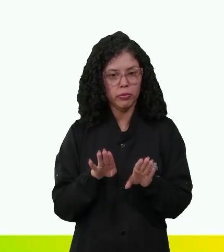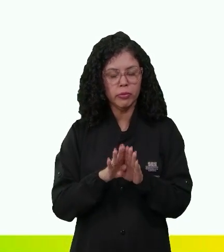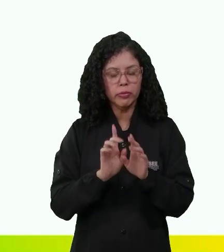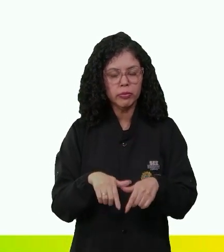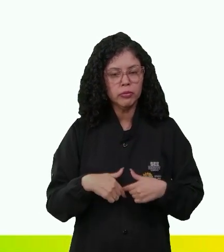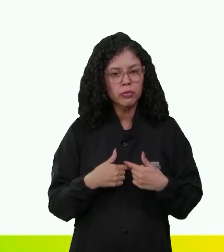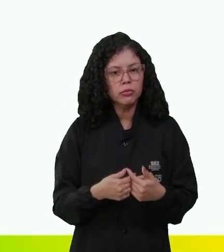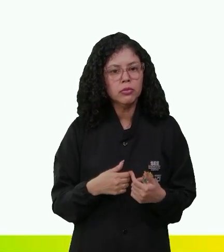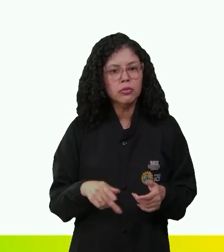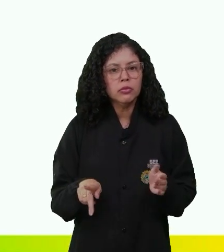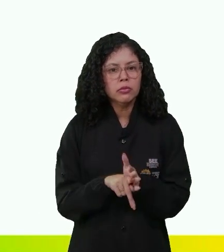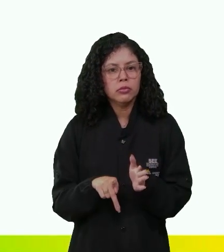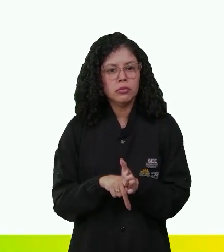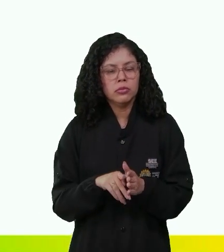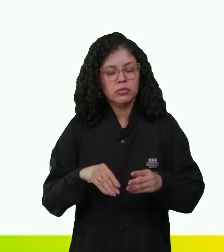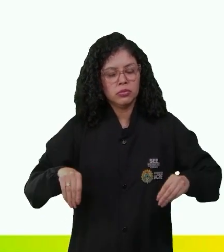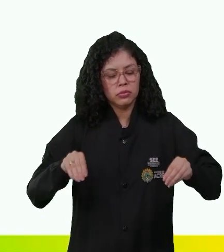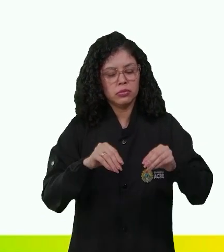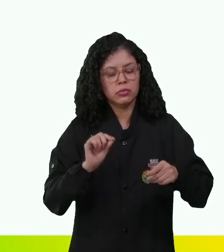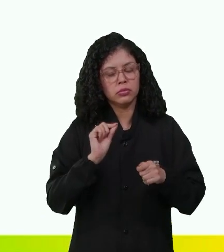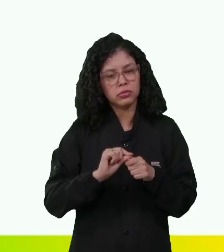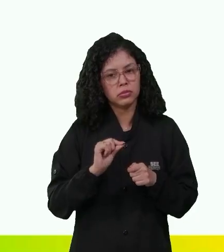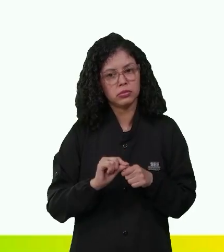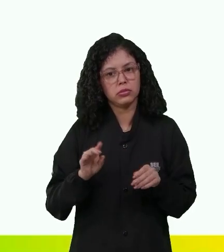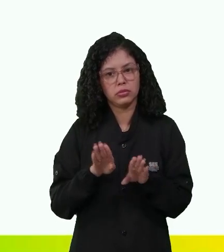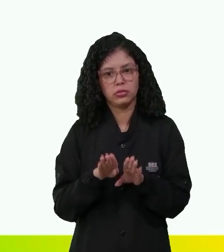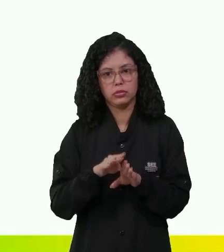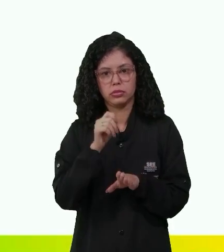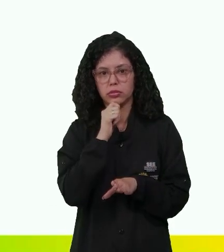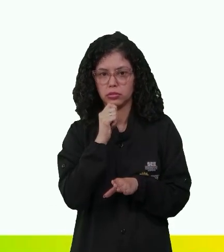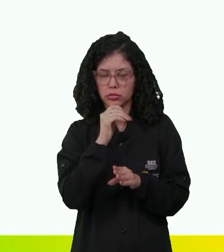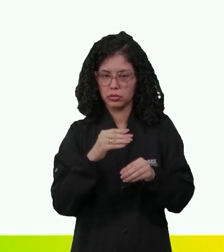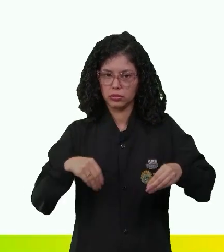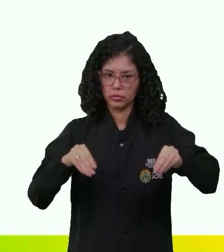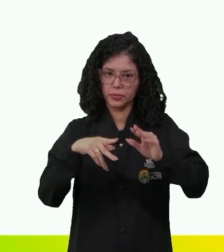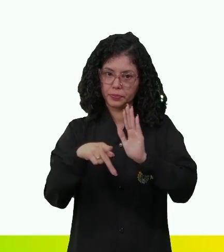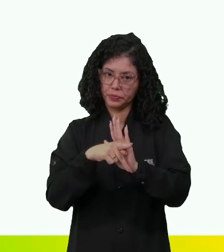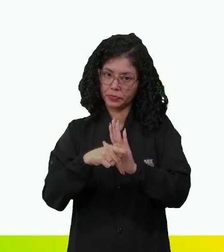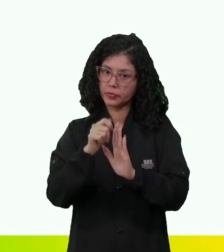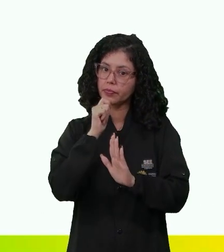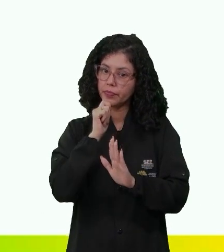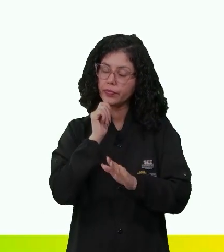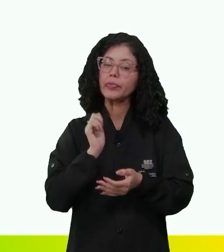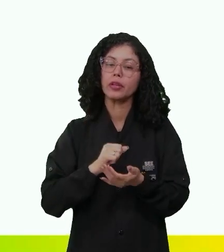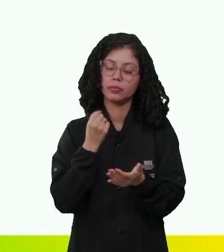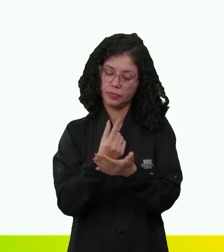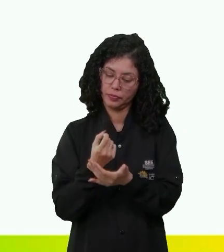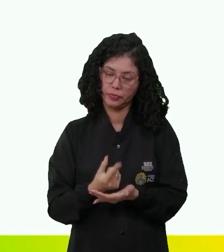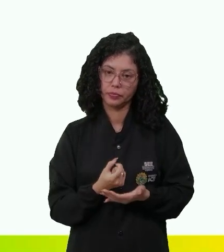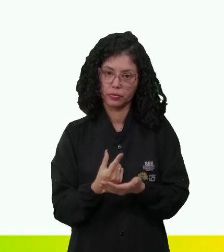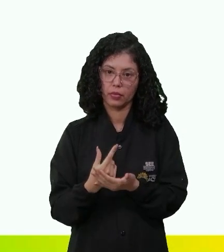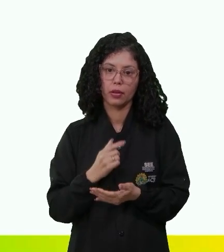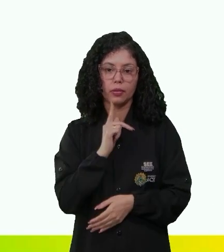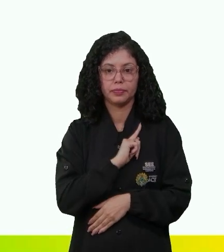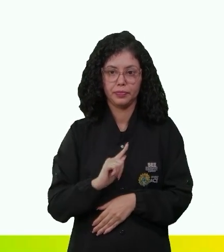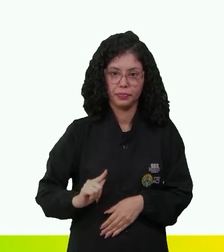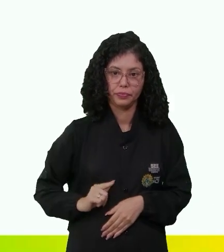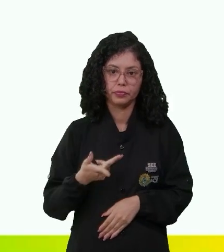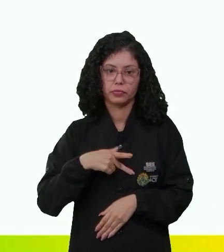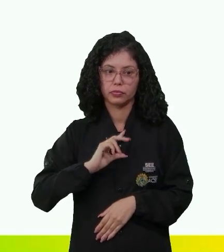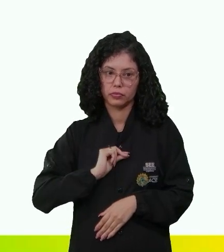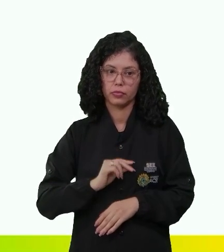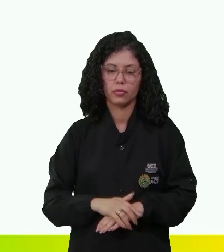defesa do território. Eram realizadas por vias terrestres e eram financiadas pelo governo